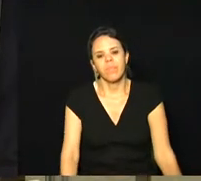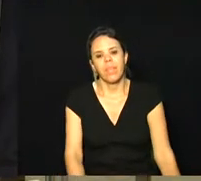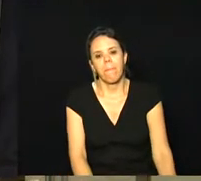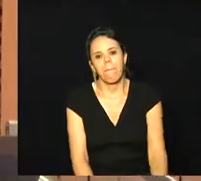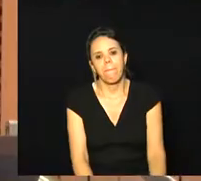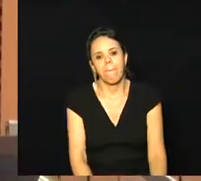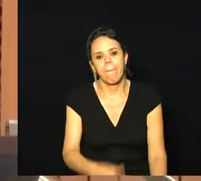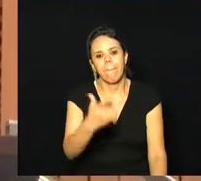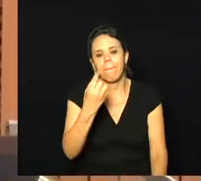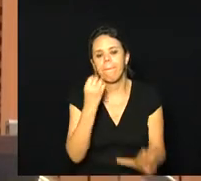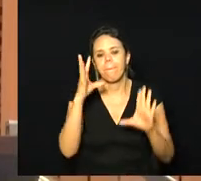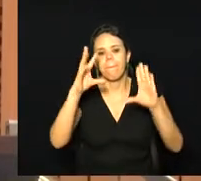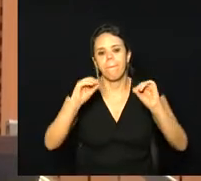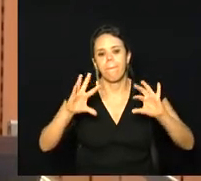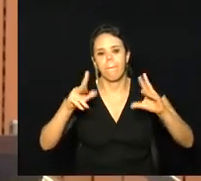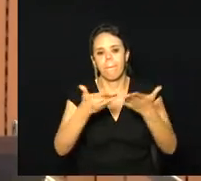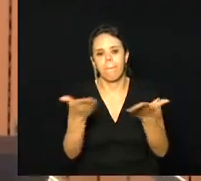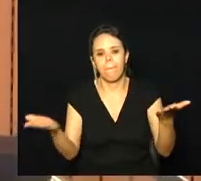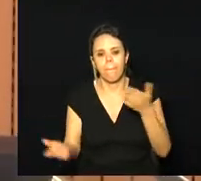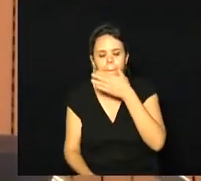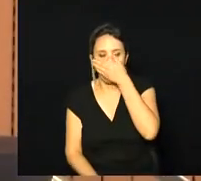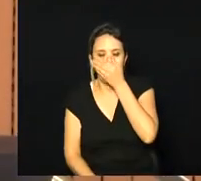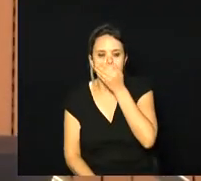Mais uma vez, boa noite a todos.